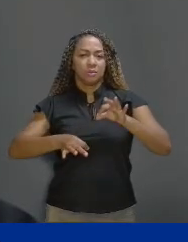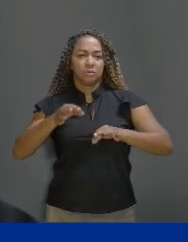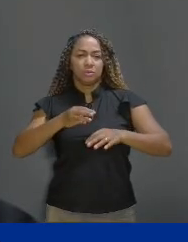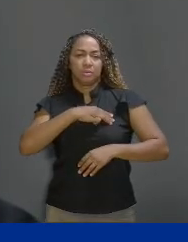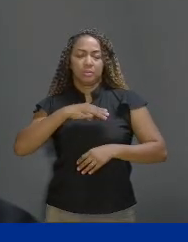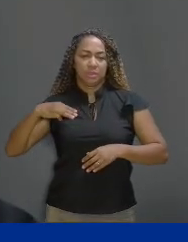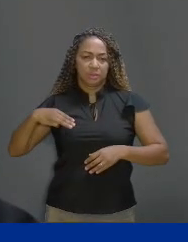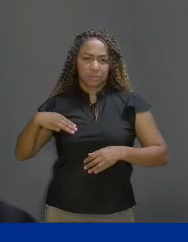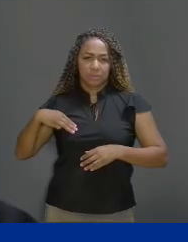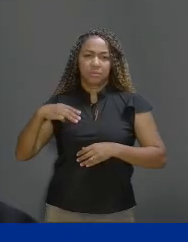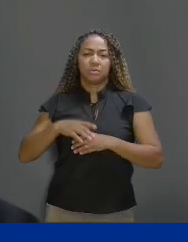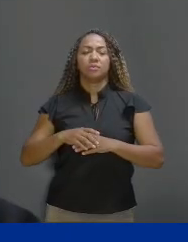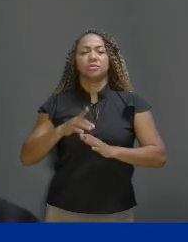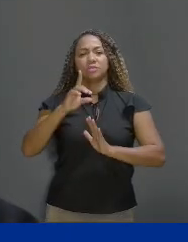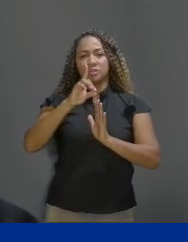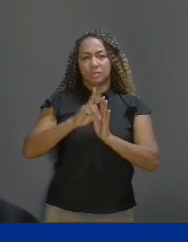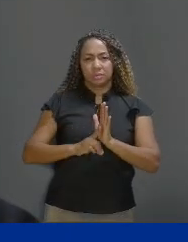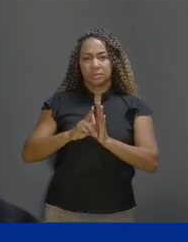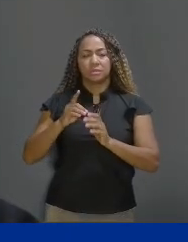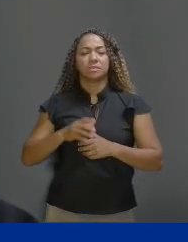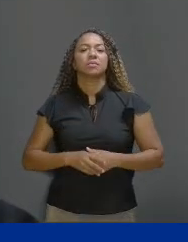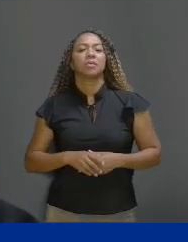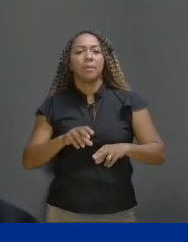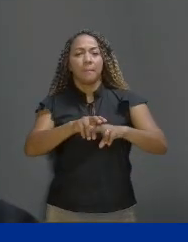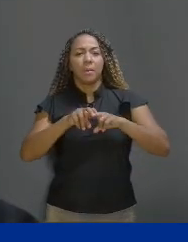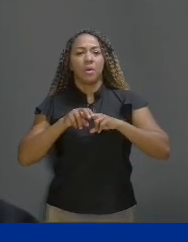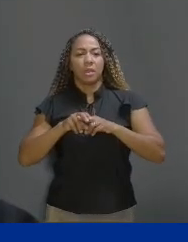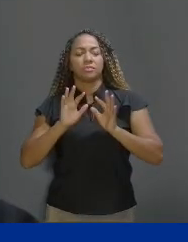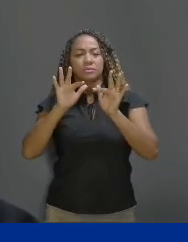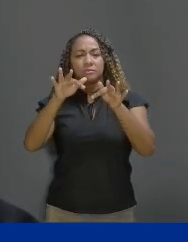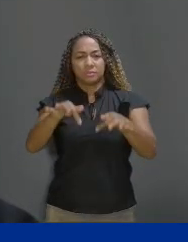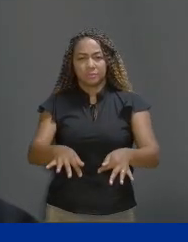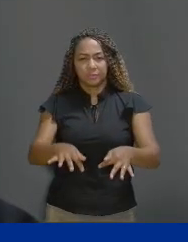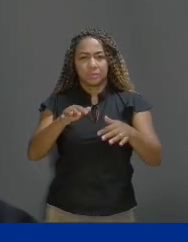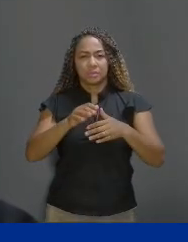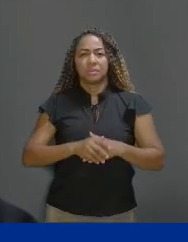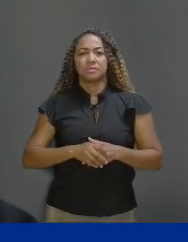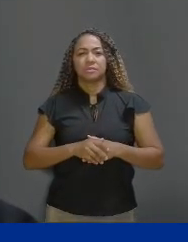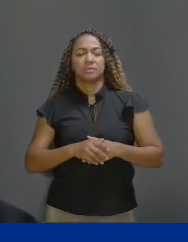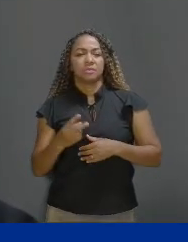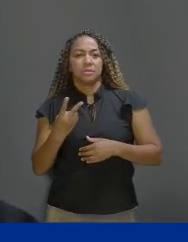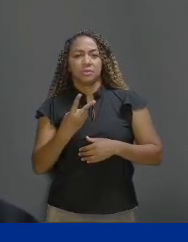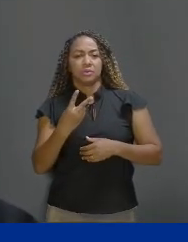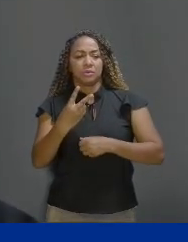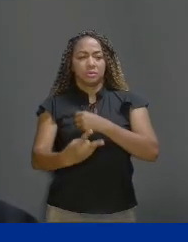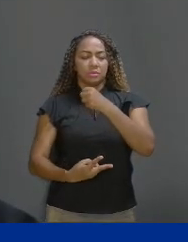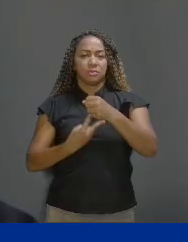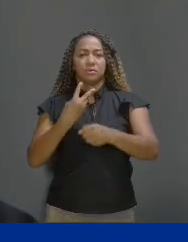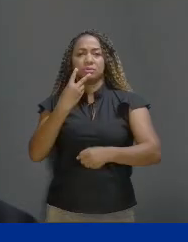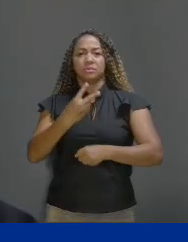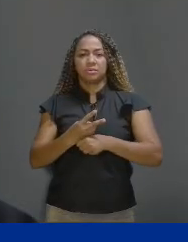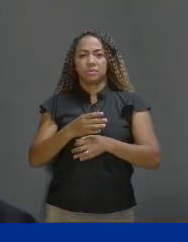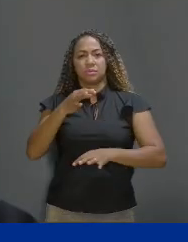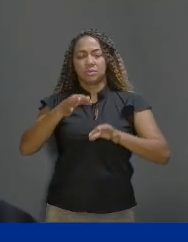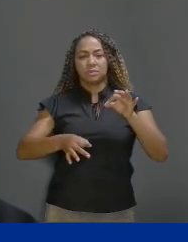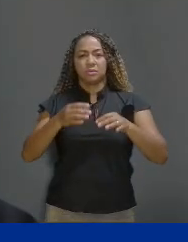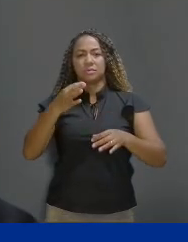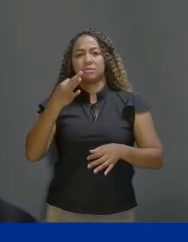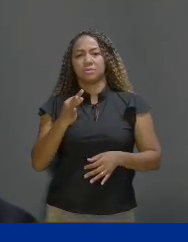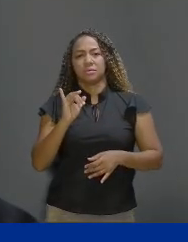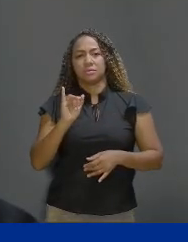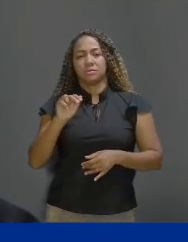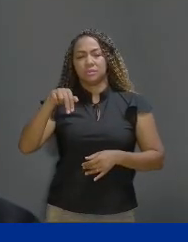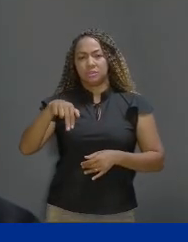dos juízes de direito, em decorrência do término do biênio da juíza Tina Luísa da Almeida Gomes dos